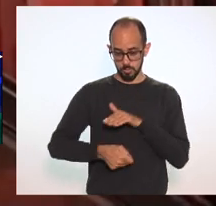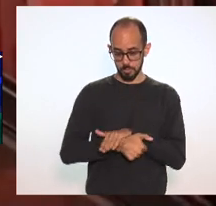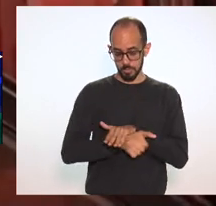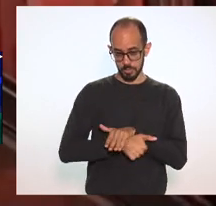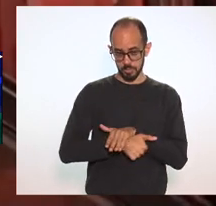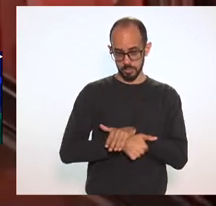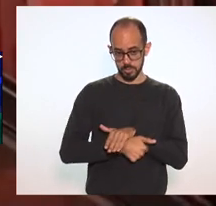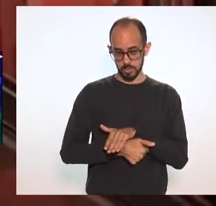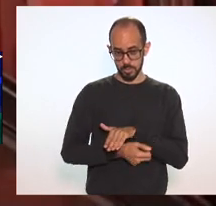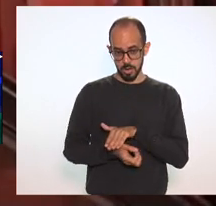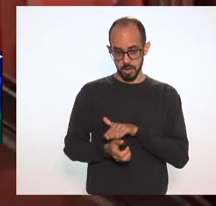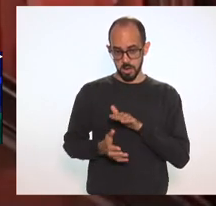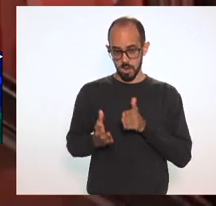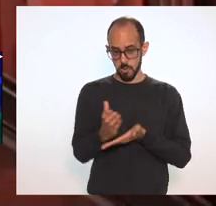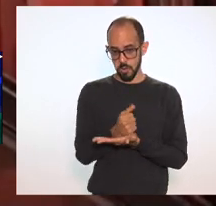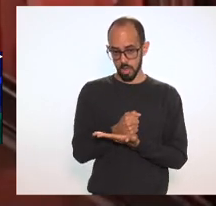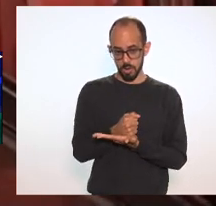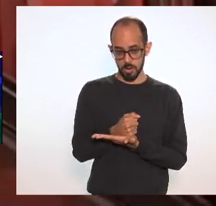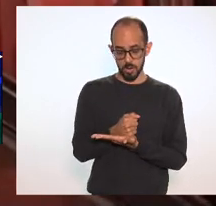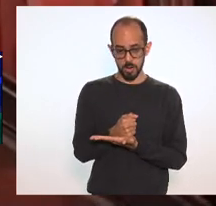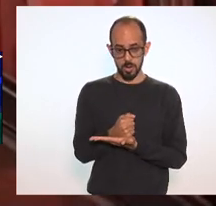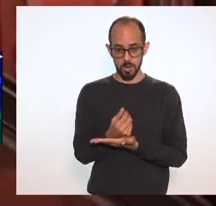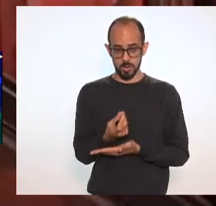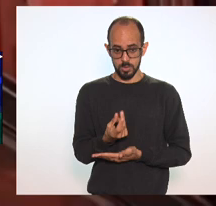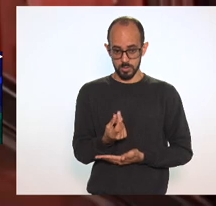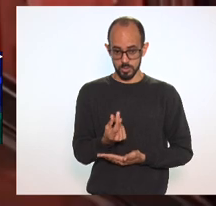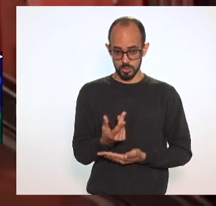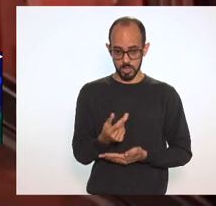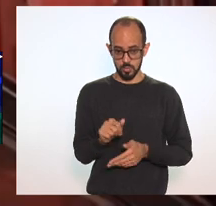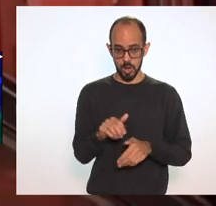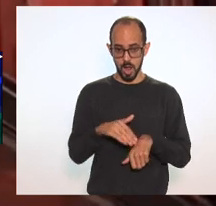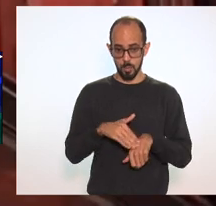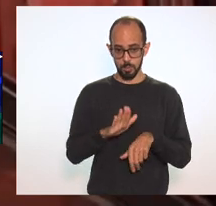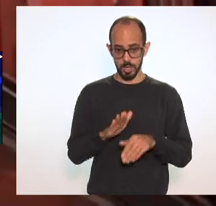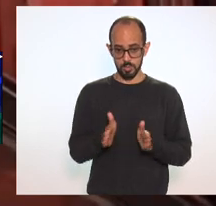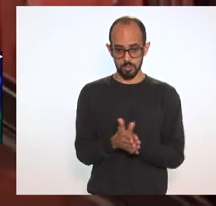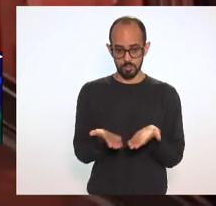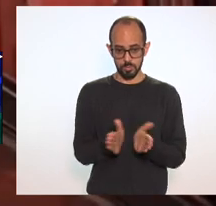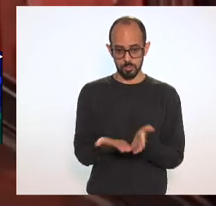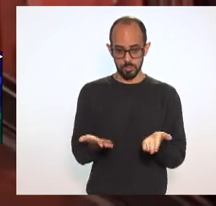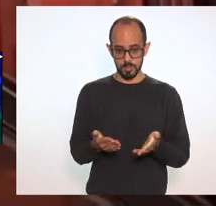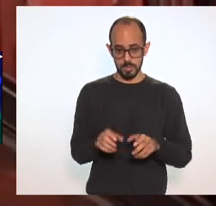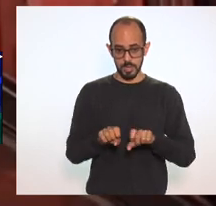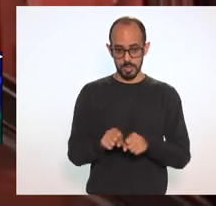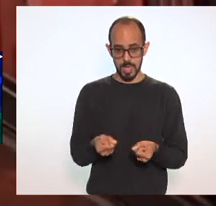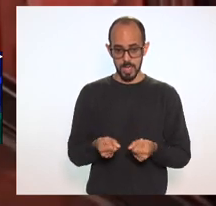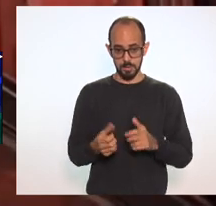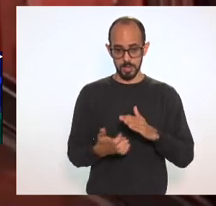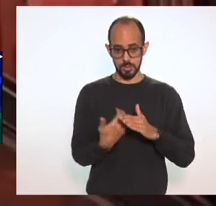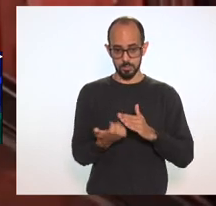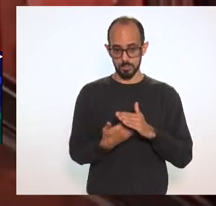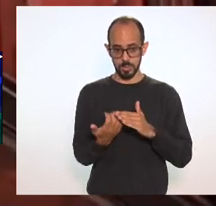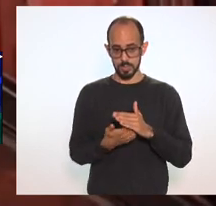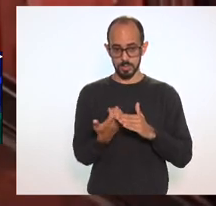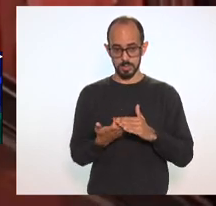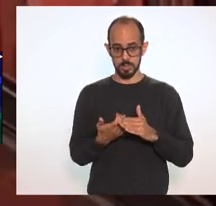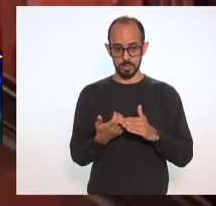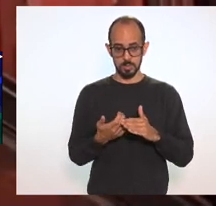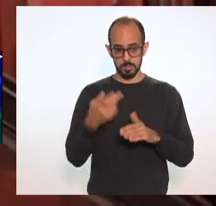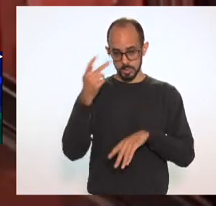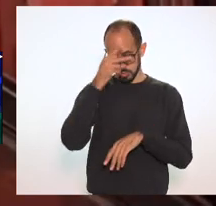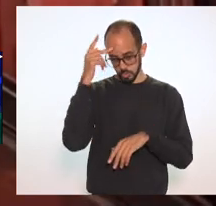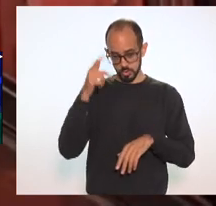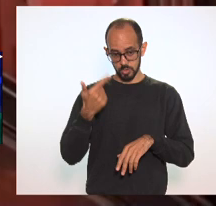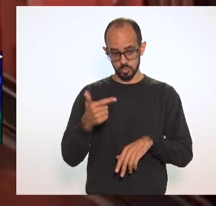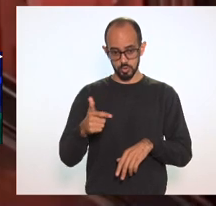pública aumento de desemprego da pobreza falências de empresas família e sem ter o que comer dentro